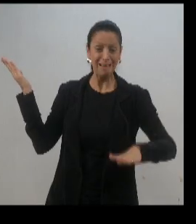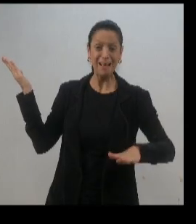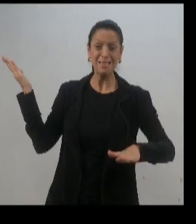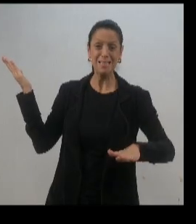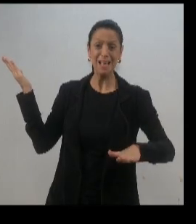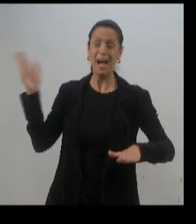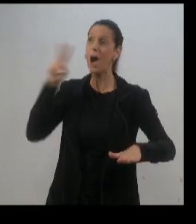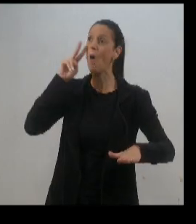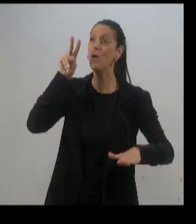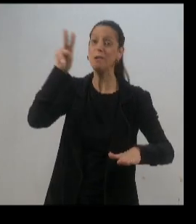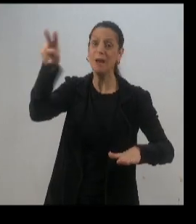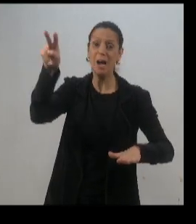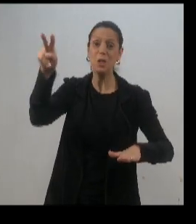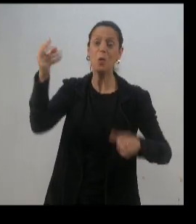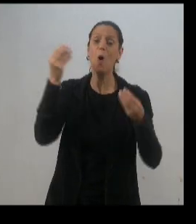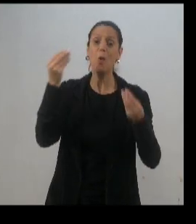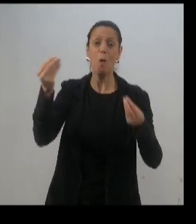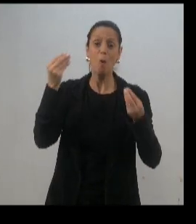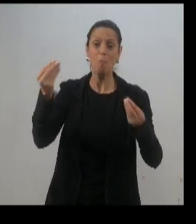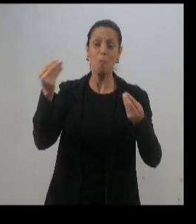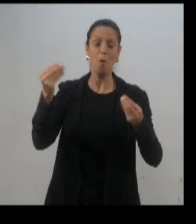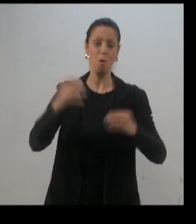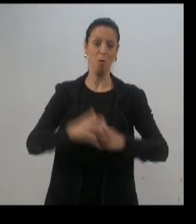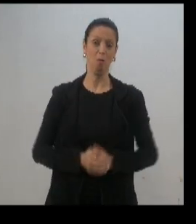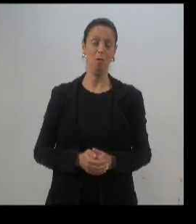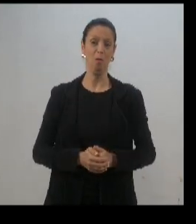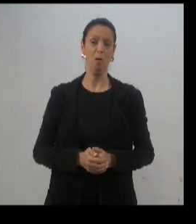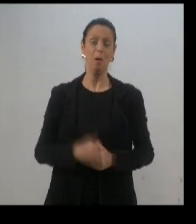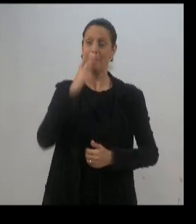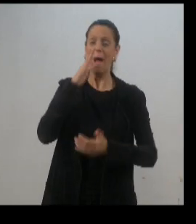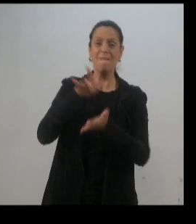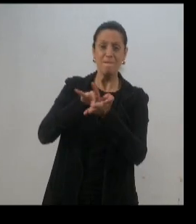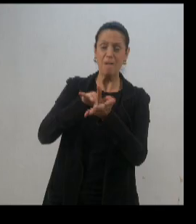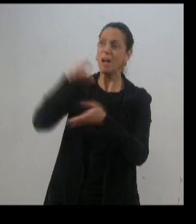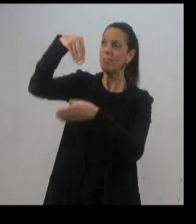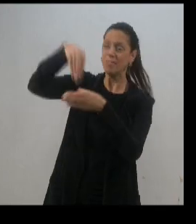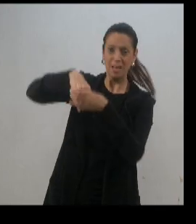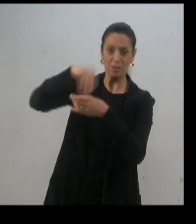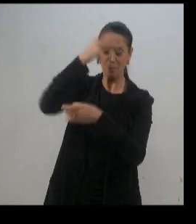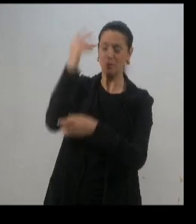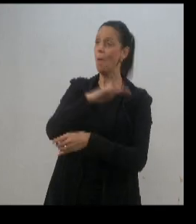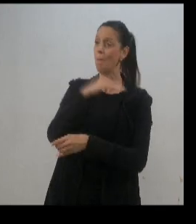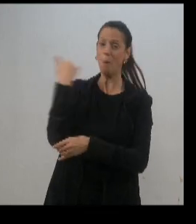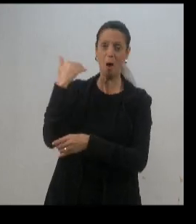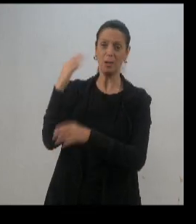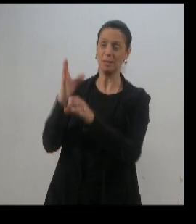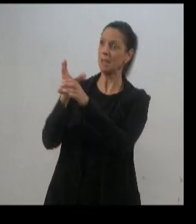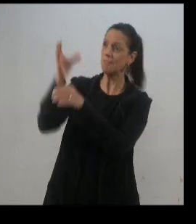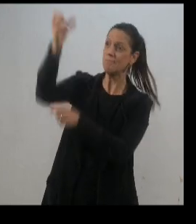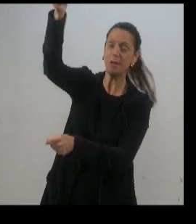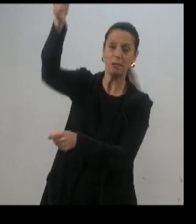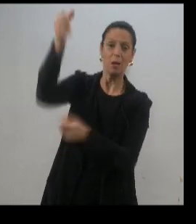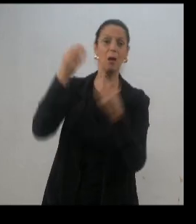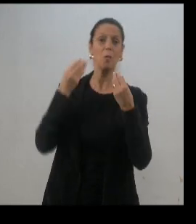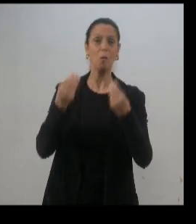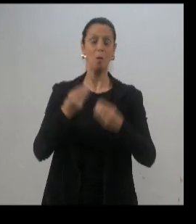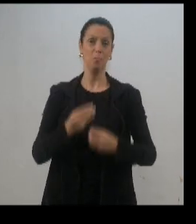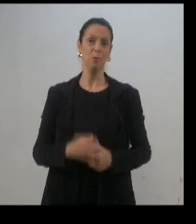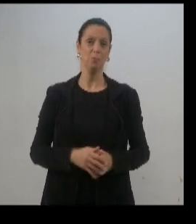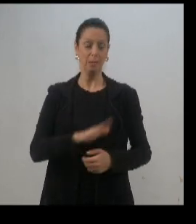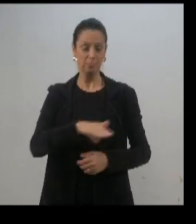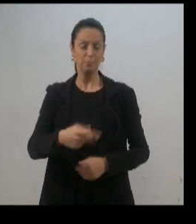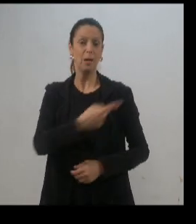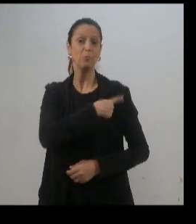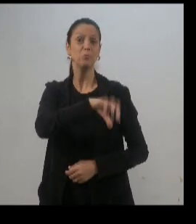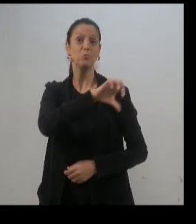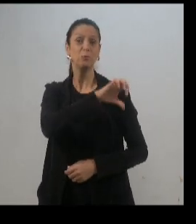criança olhando um suposto corpo pendurado. Alunos do ensino fundamental e ambiente